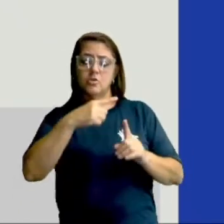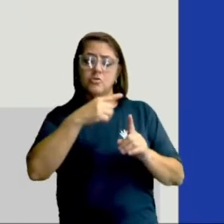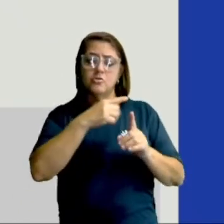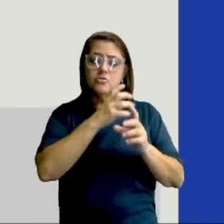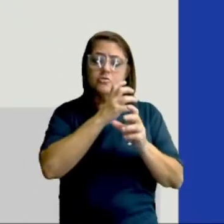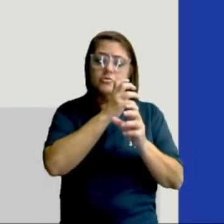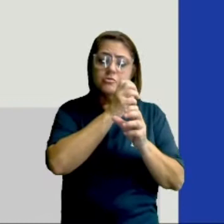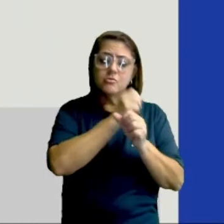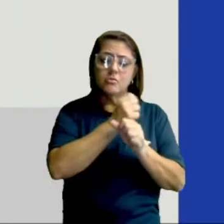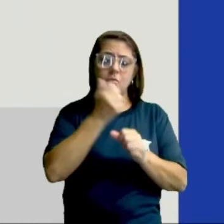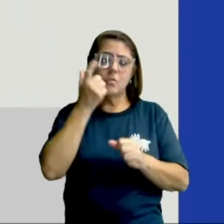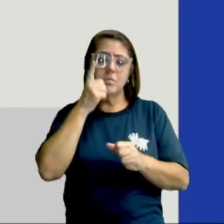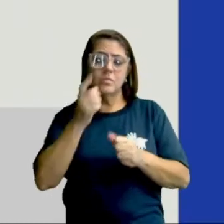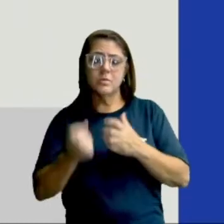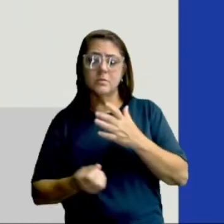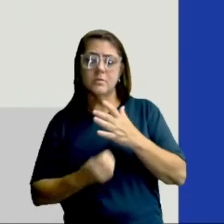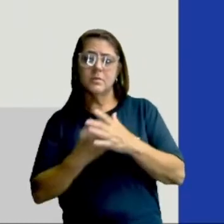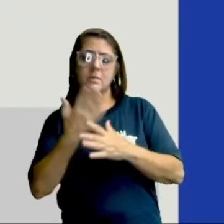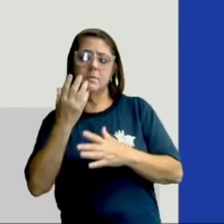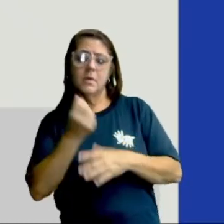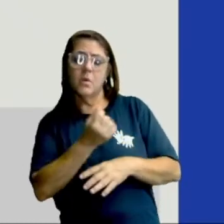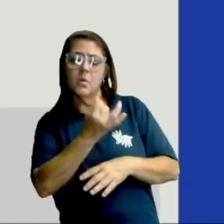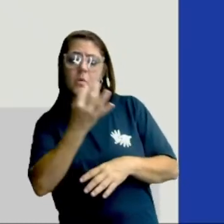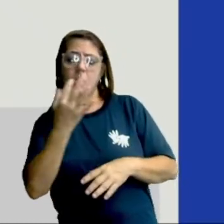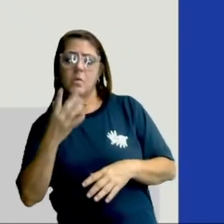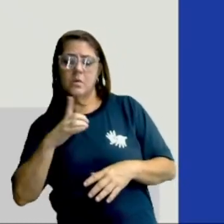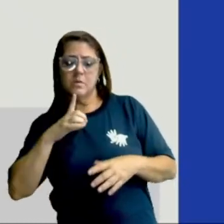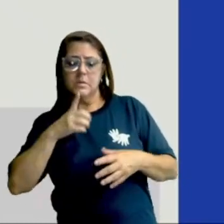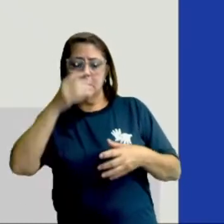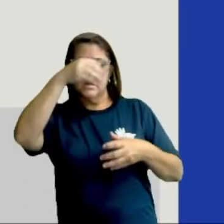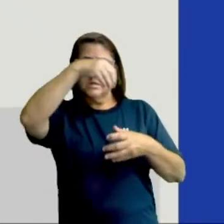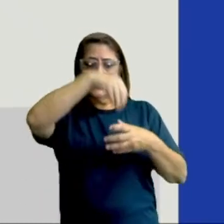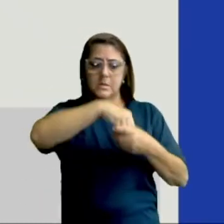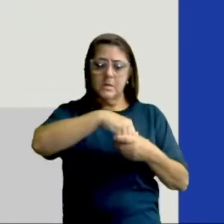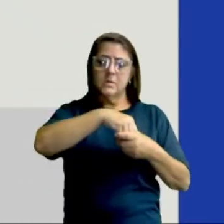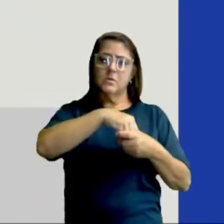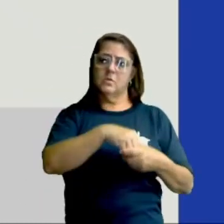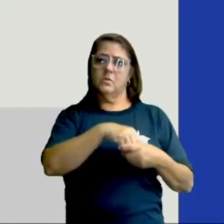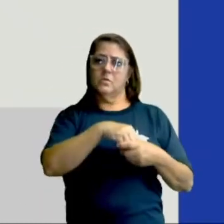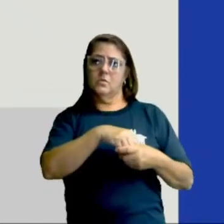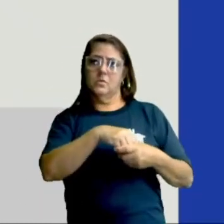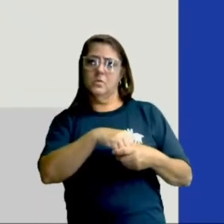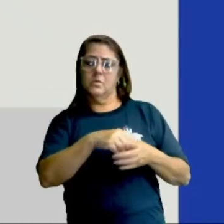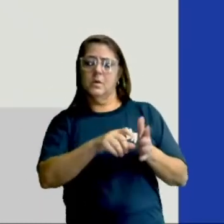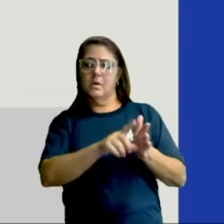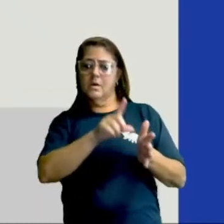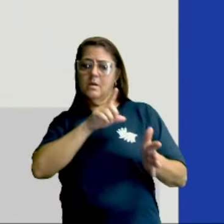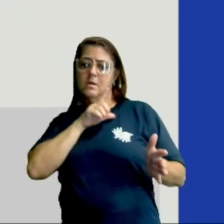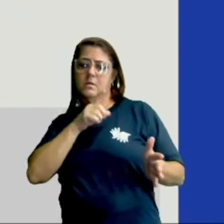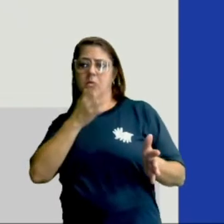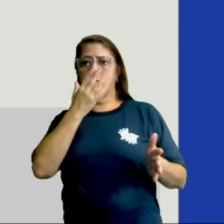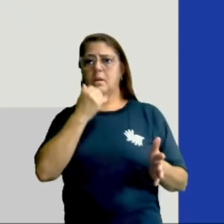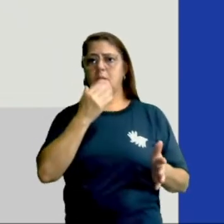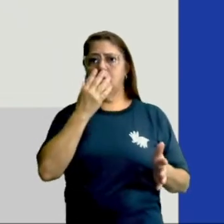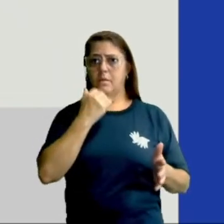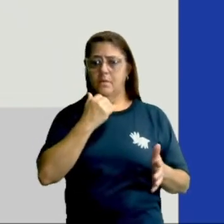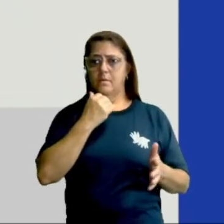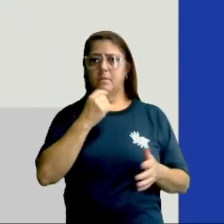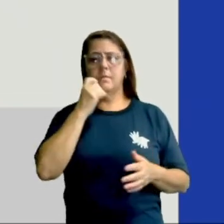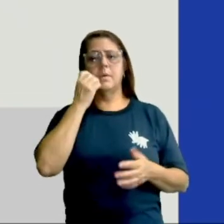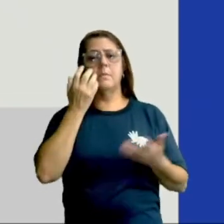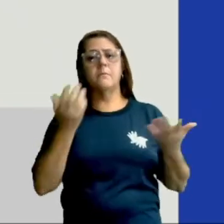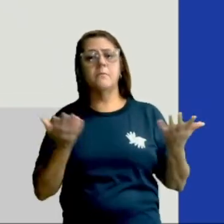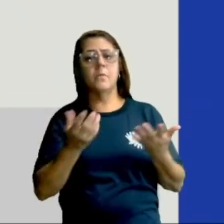vai conseguir saber quantos brigadeiros tinham ao total antes dela comer 9.